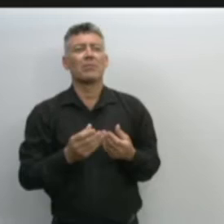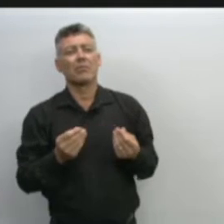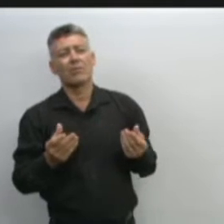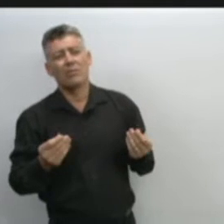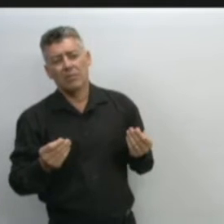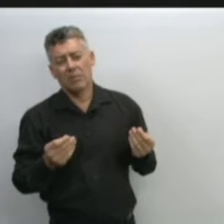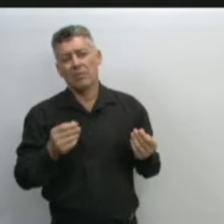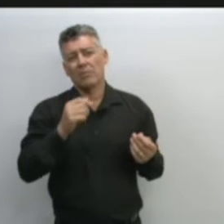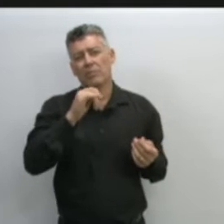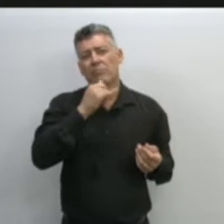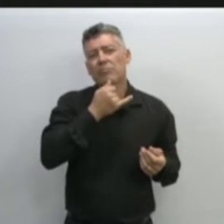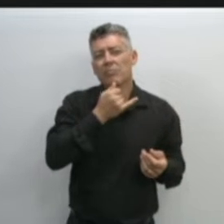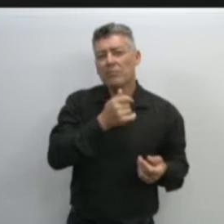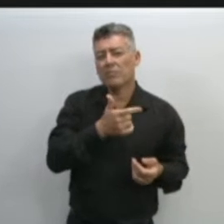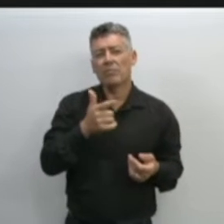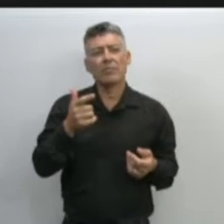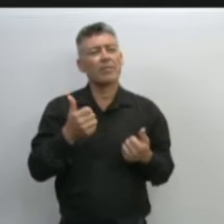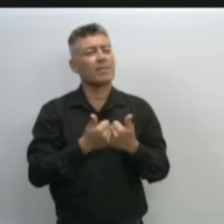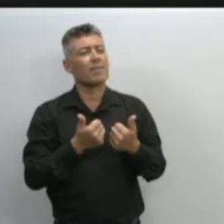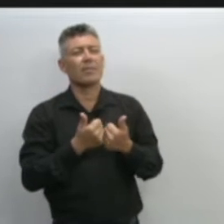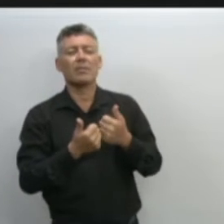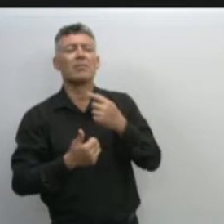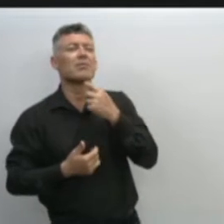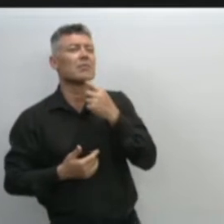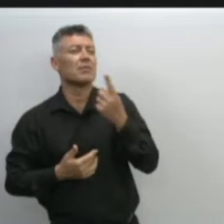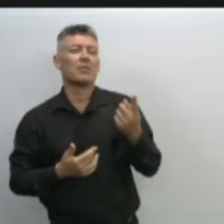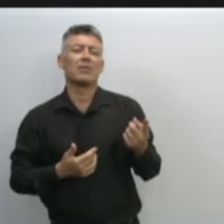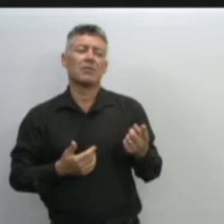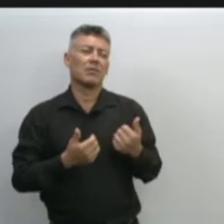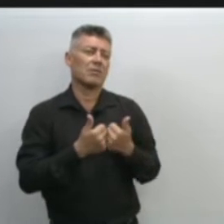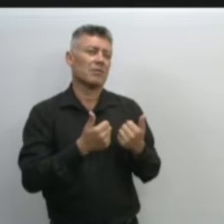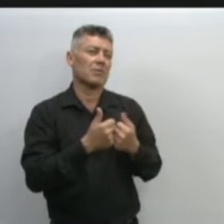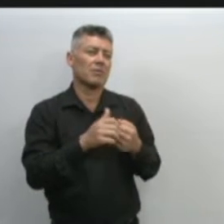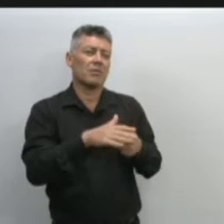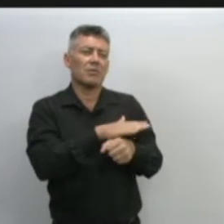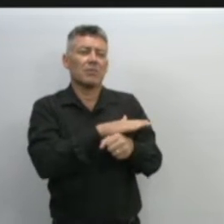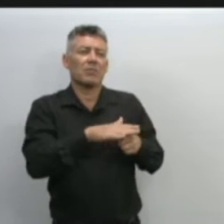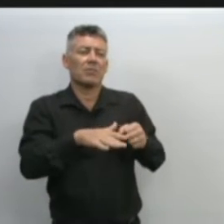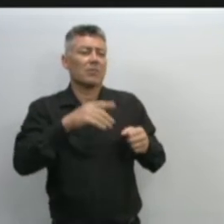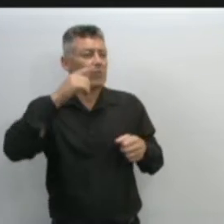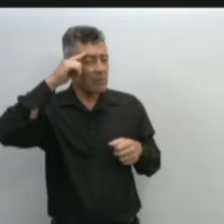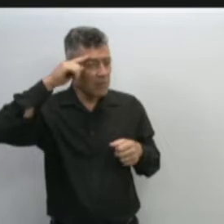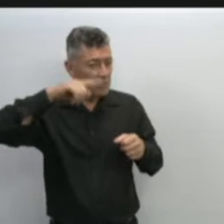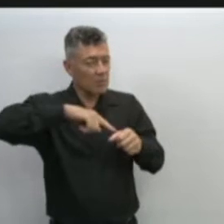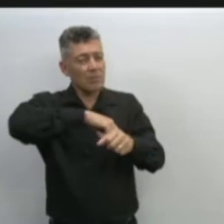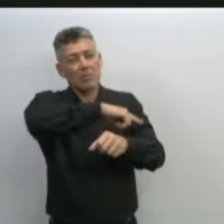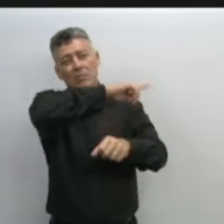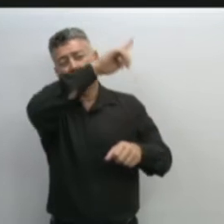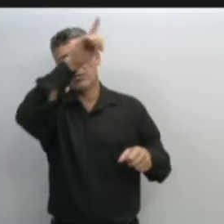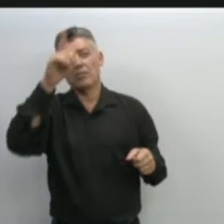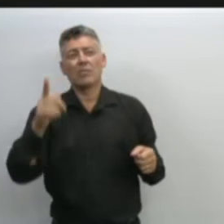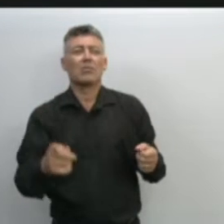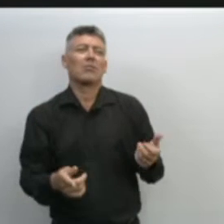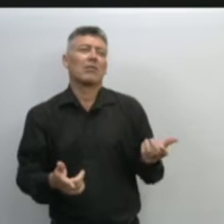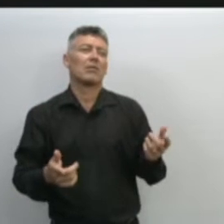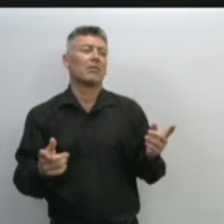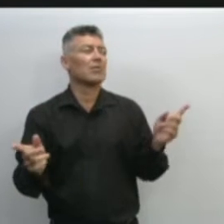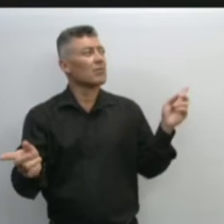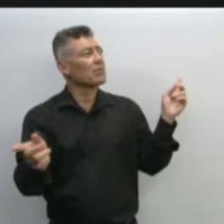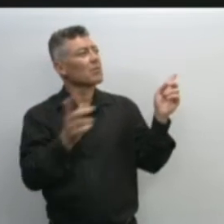Infelizmente, não tem o suficiente, e os ônibus estão o dia todo indo e